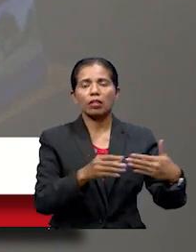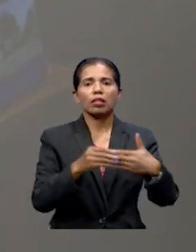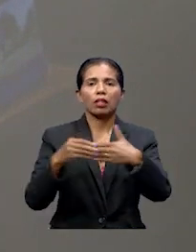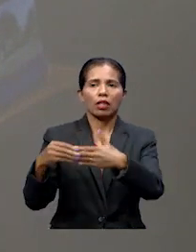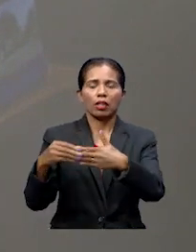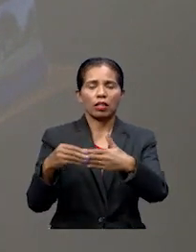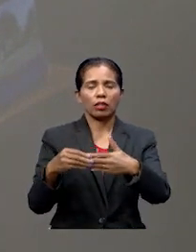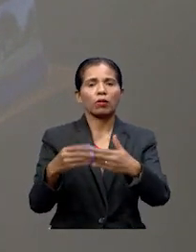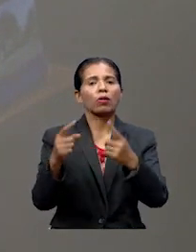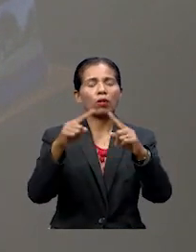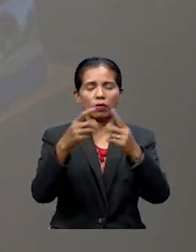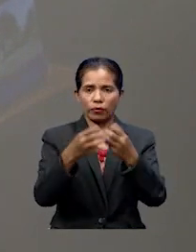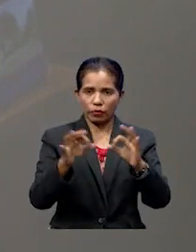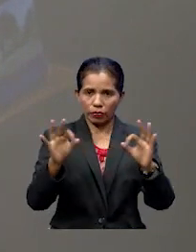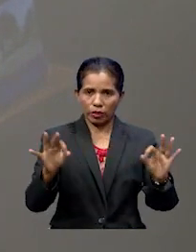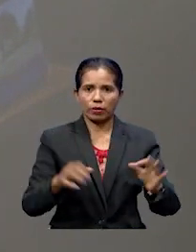sine mandato.